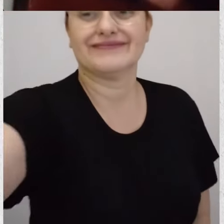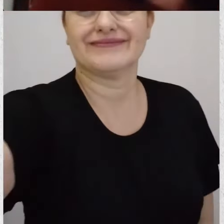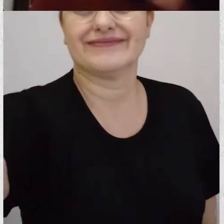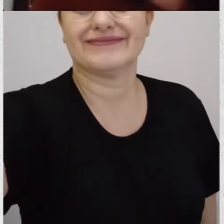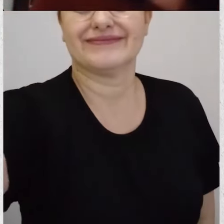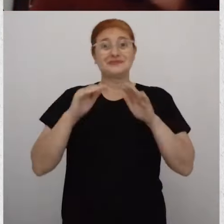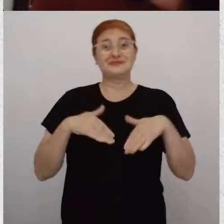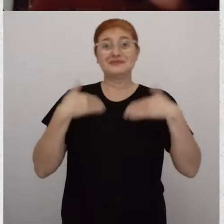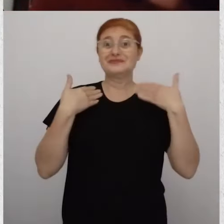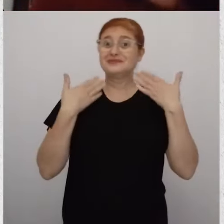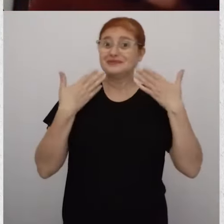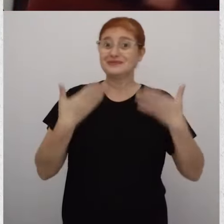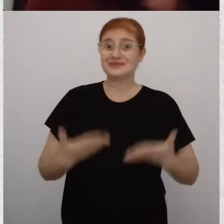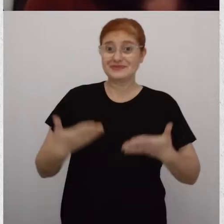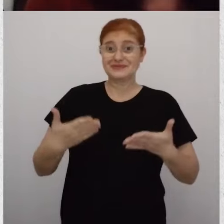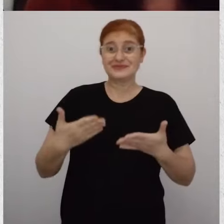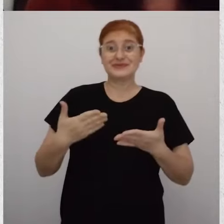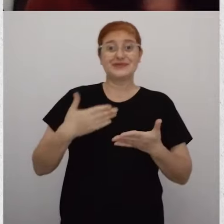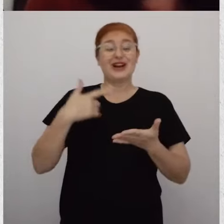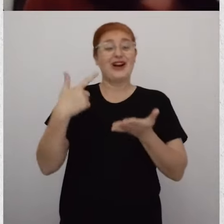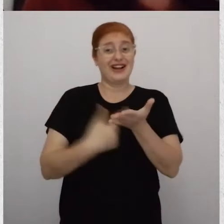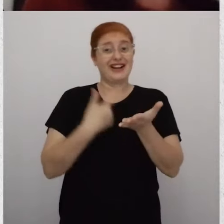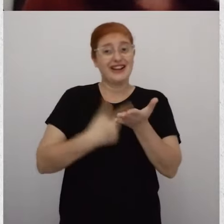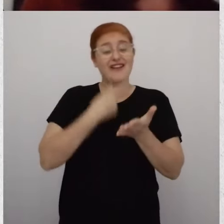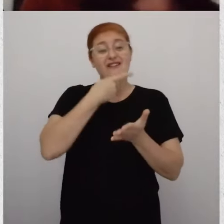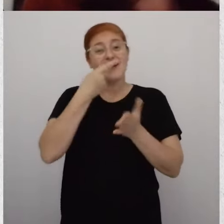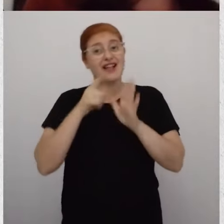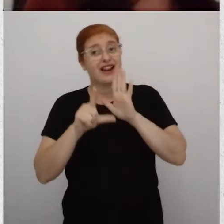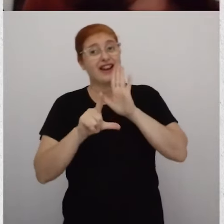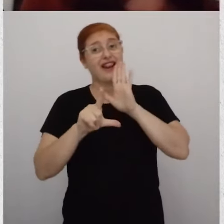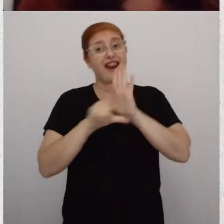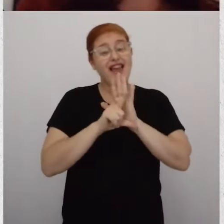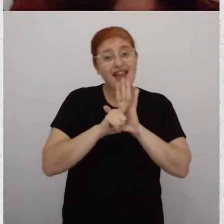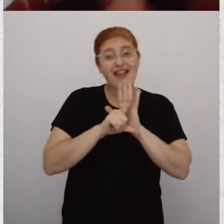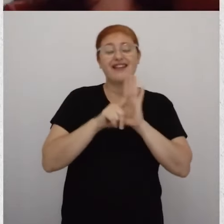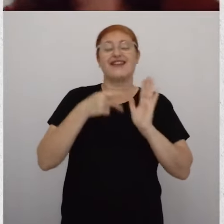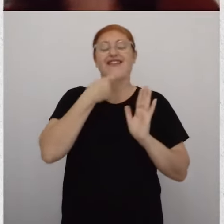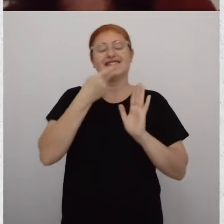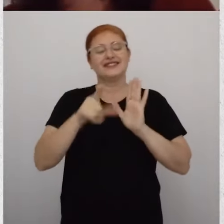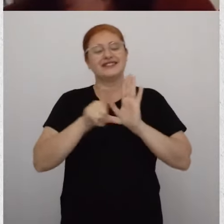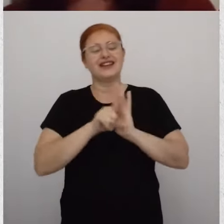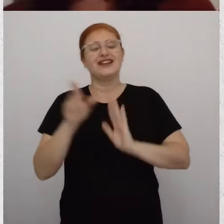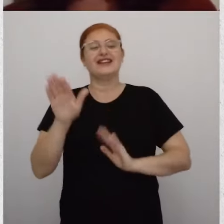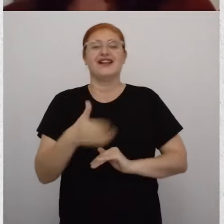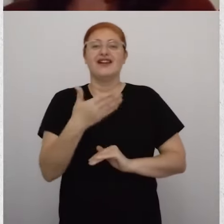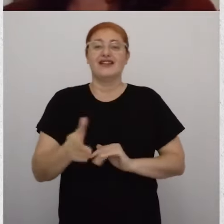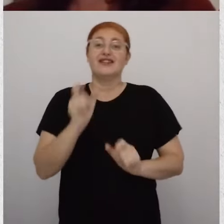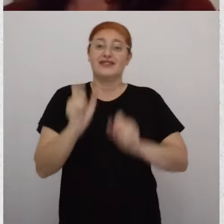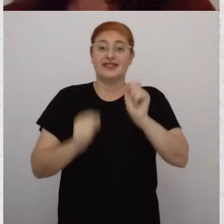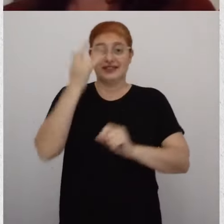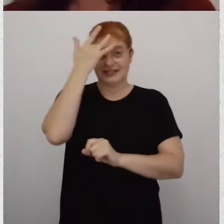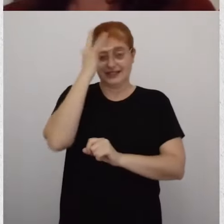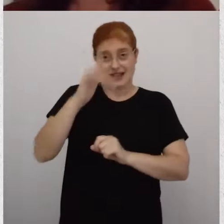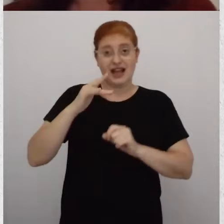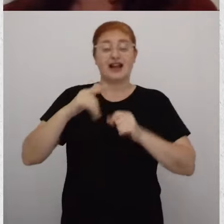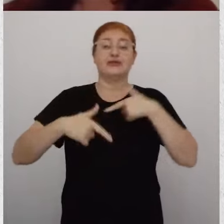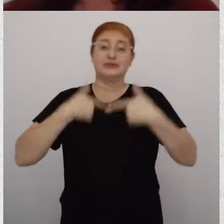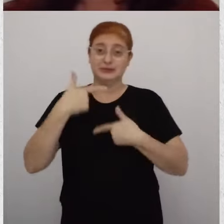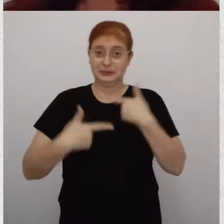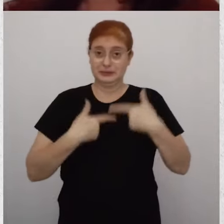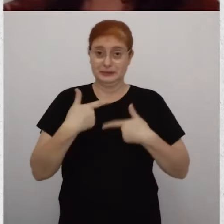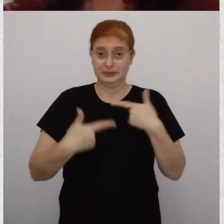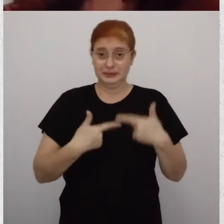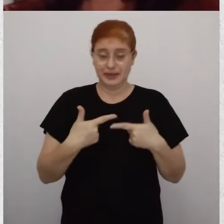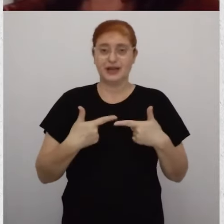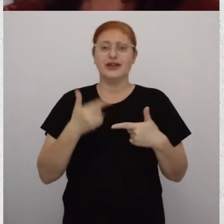E também Exato. falasse do Essa livro, que tríade, eu falei de ler e talvez as pessoas não saibam. Esse trabalho,